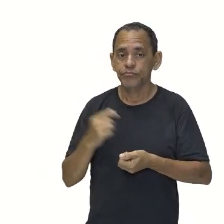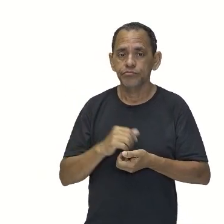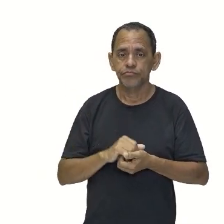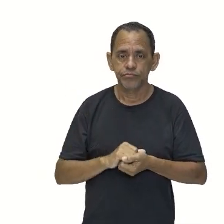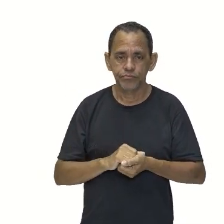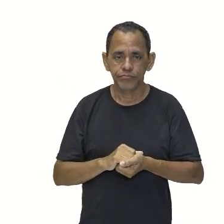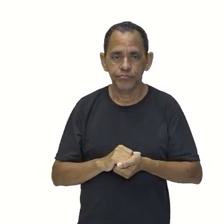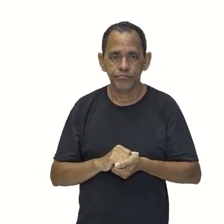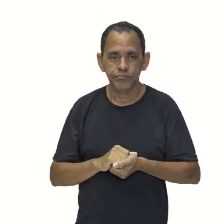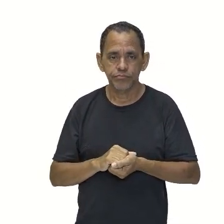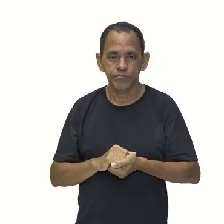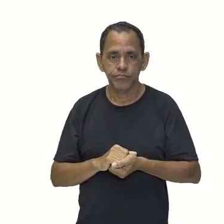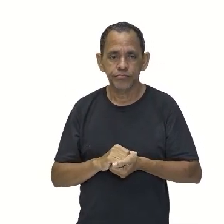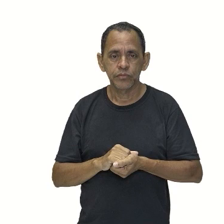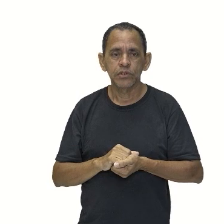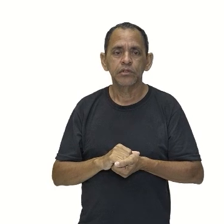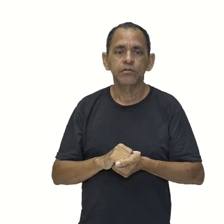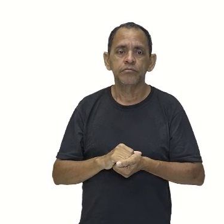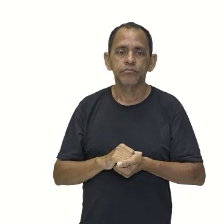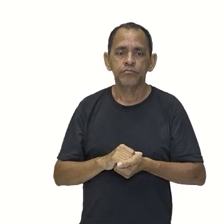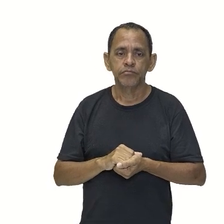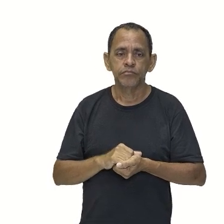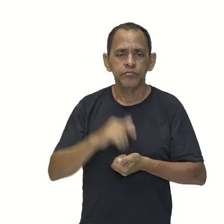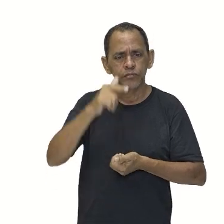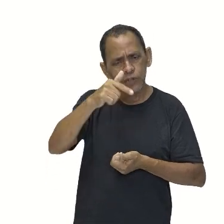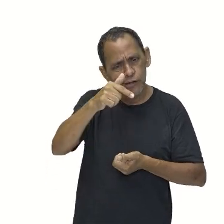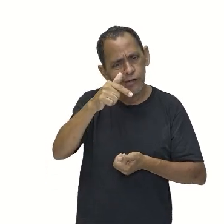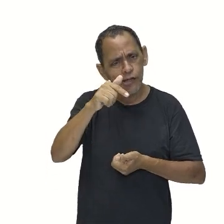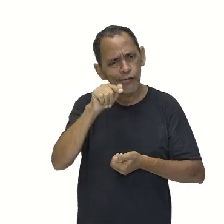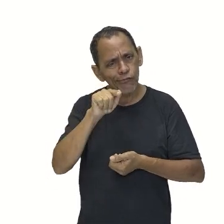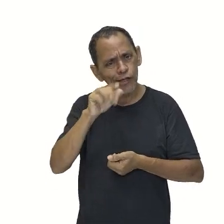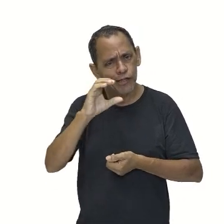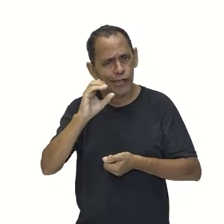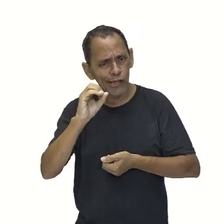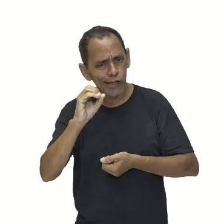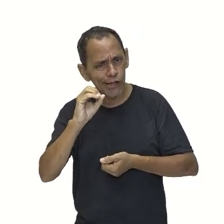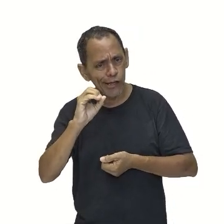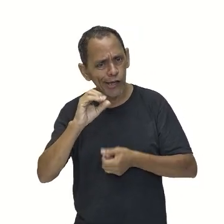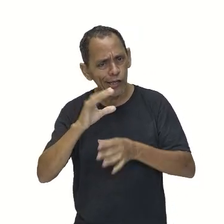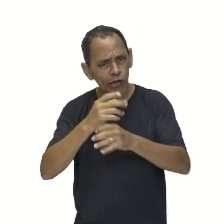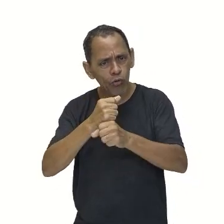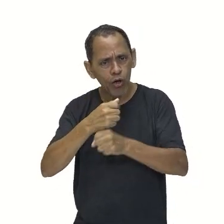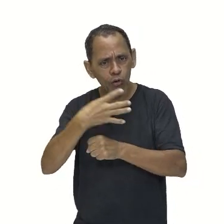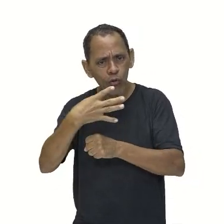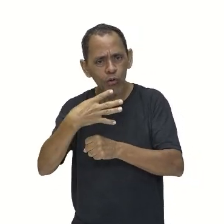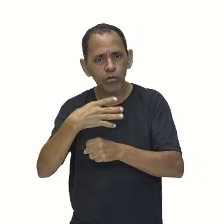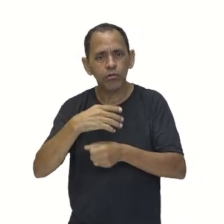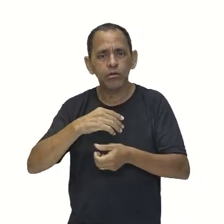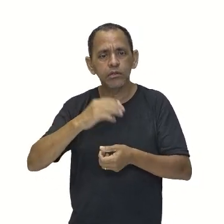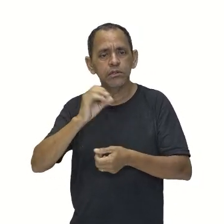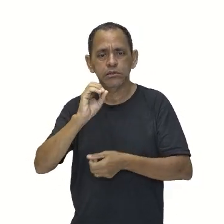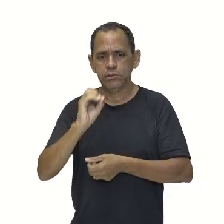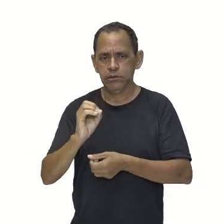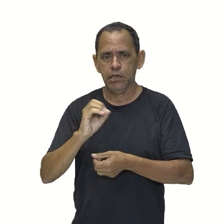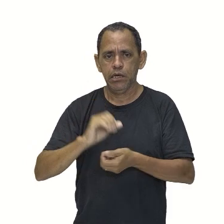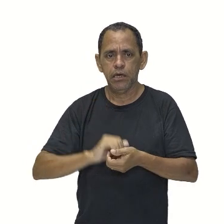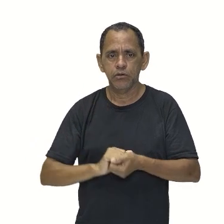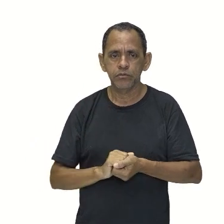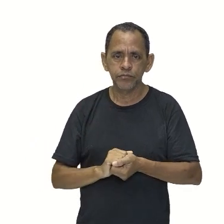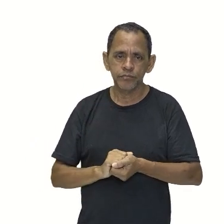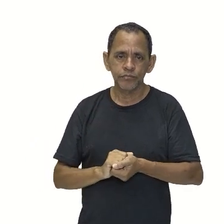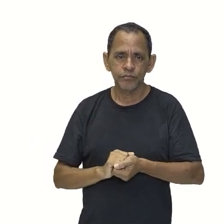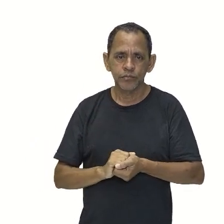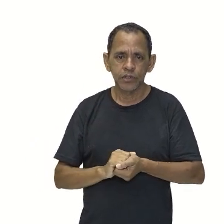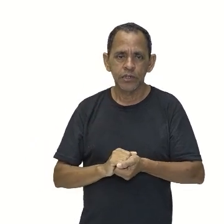7 vezes 0 dá 0, 7 vezes 7 dá 49, vai 4, 7 vezes 1